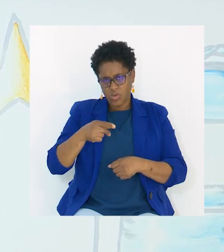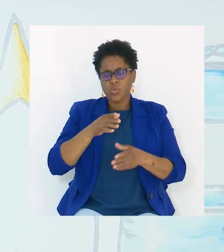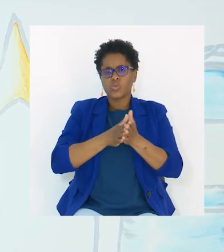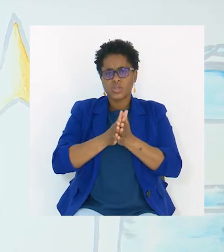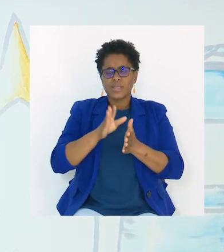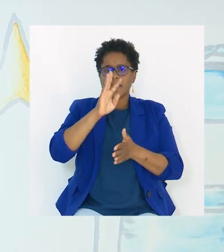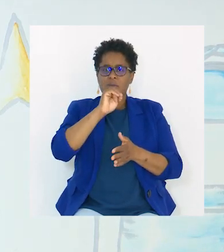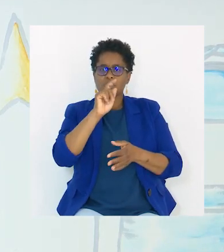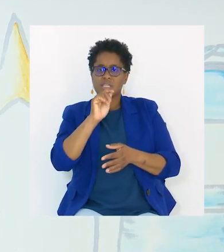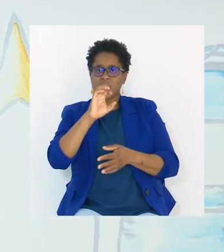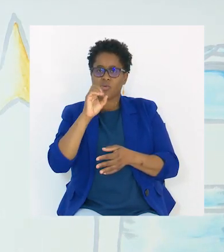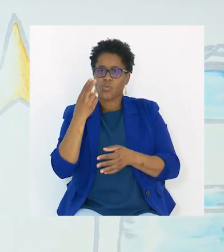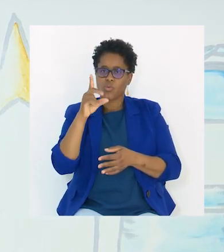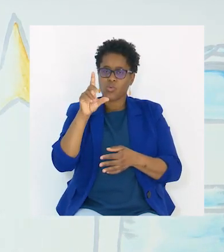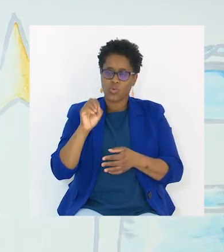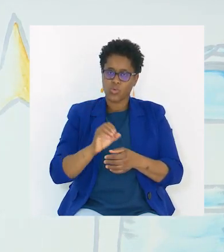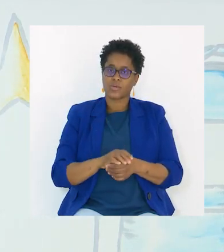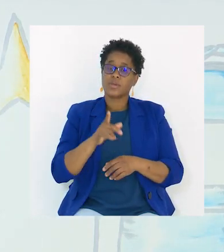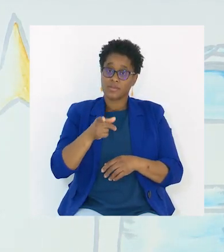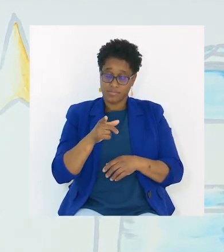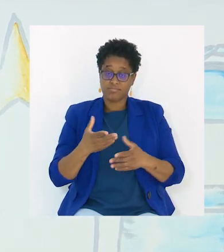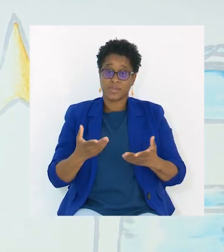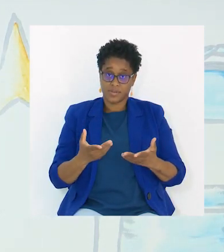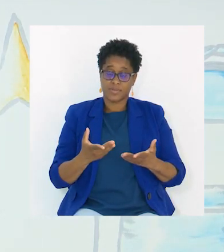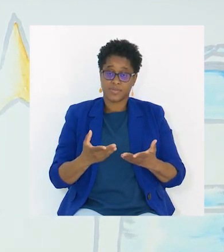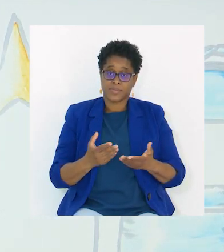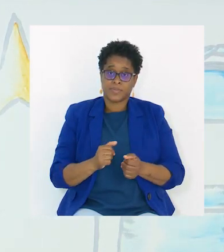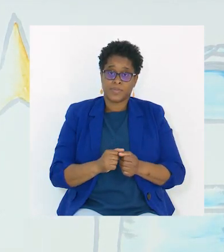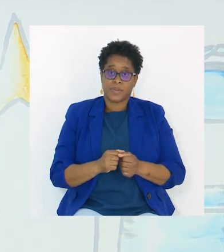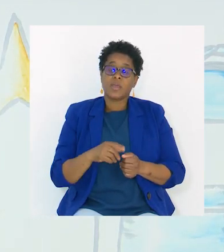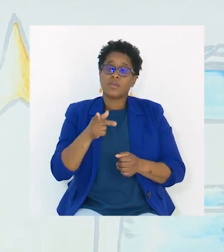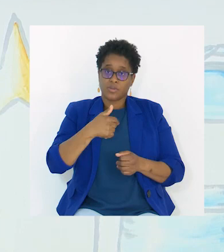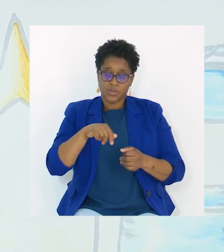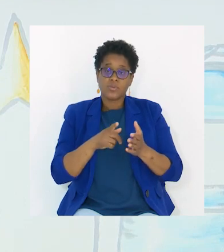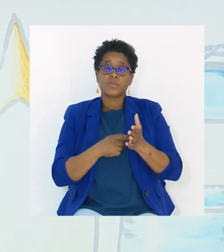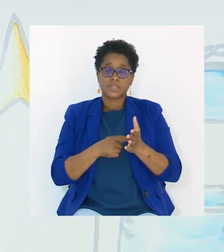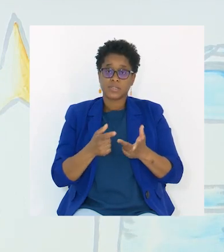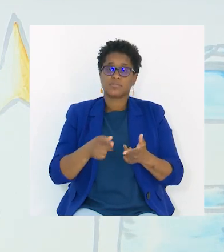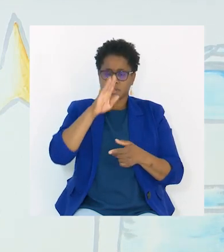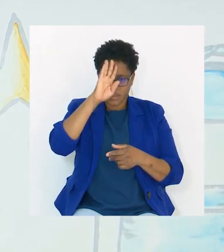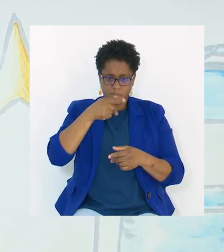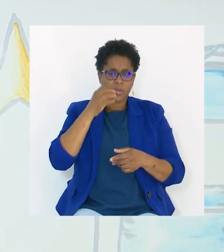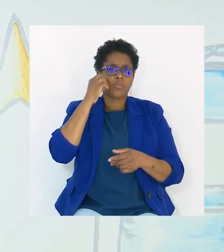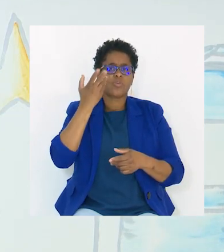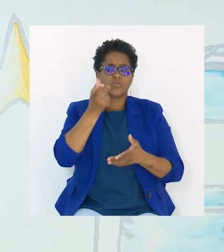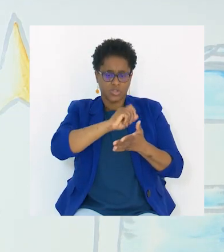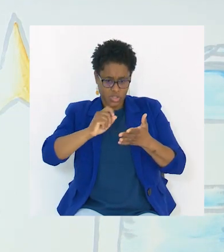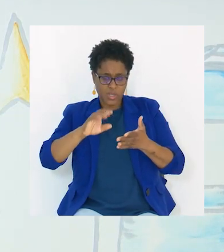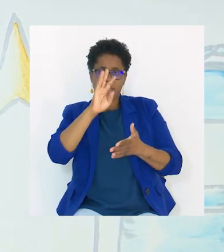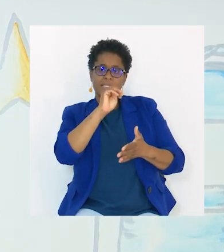é o século e nesse caso precisamos saber como se escreve o